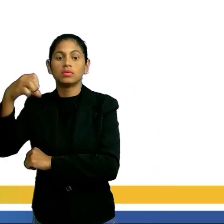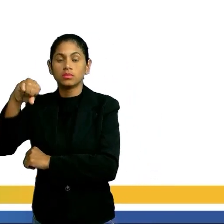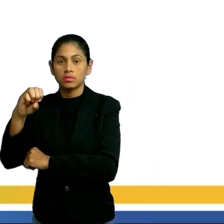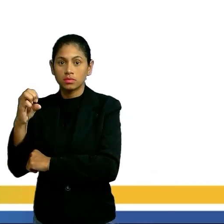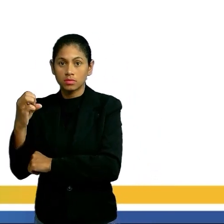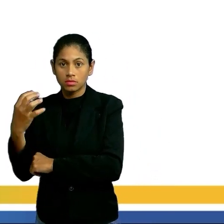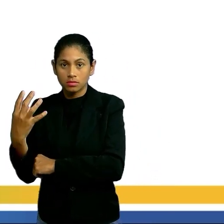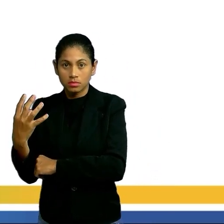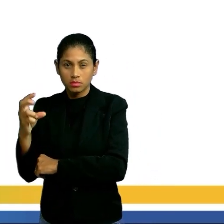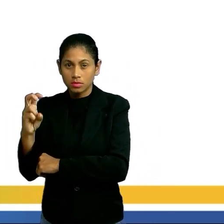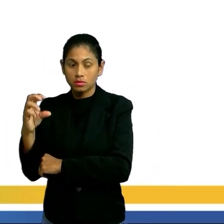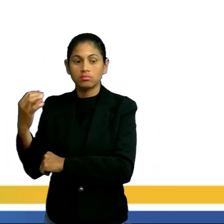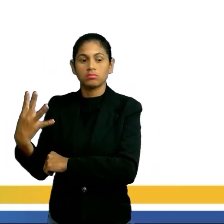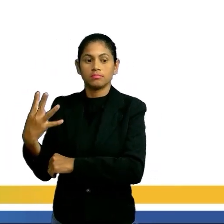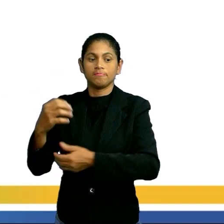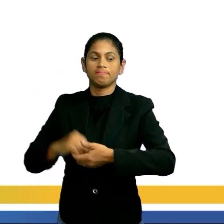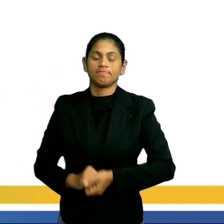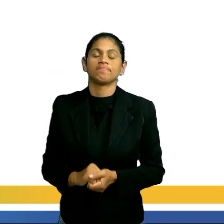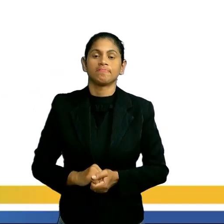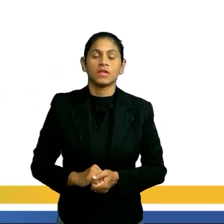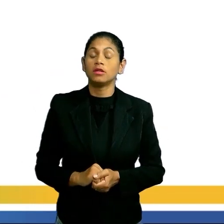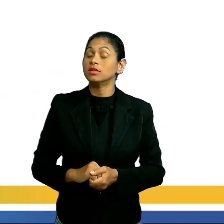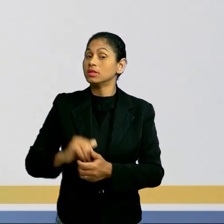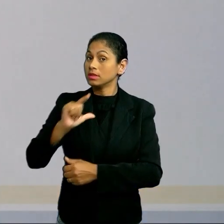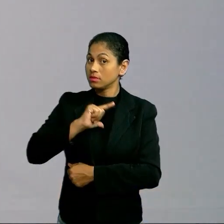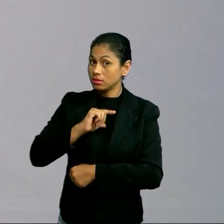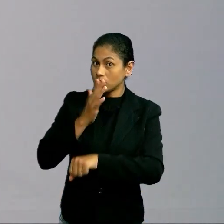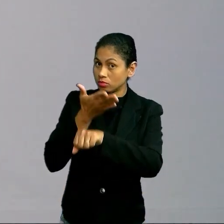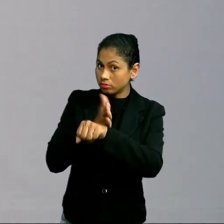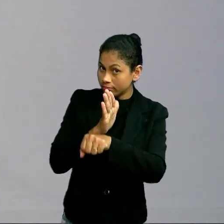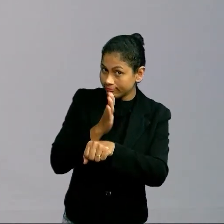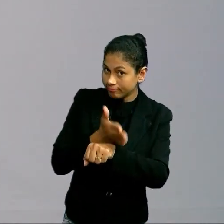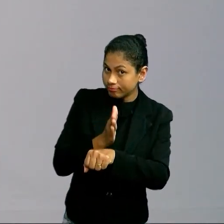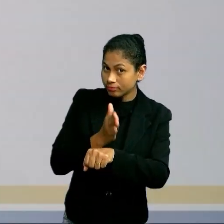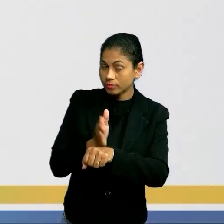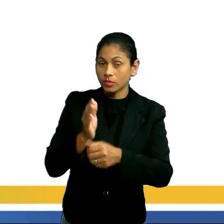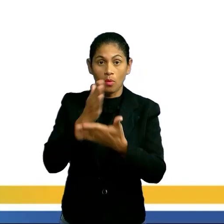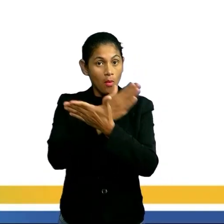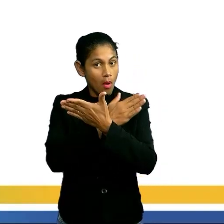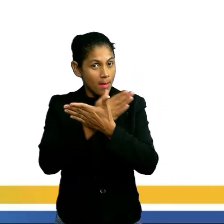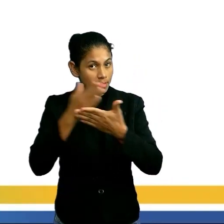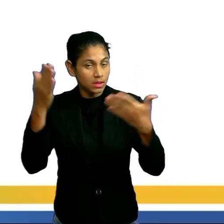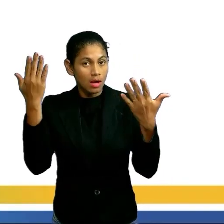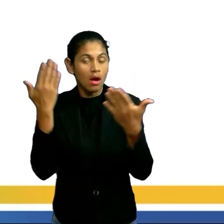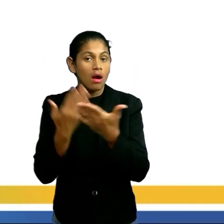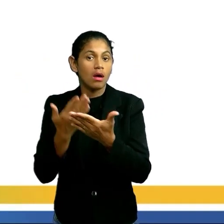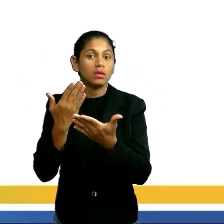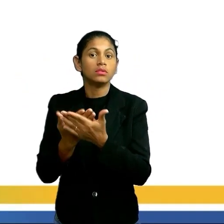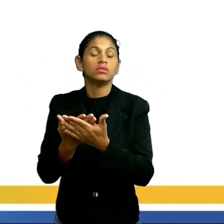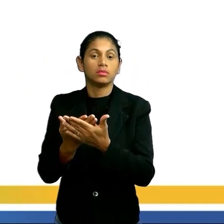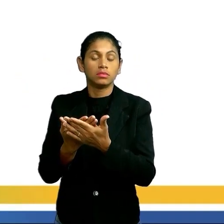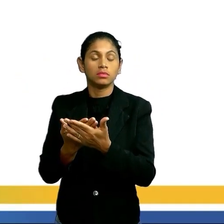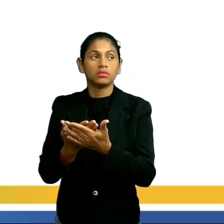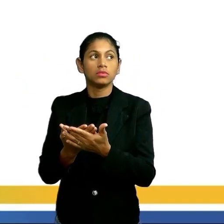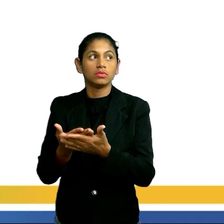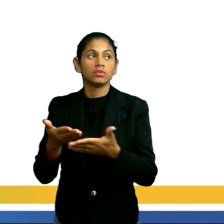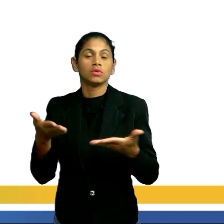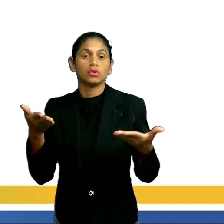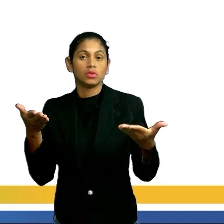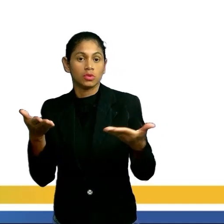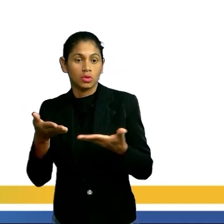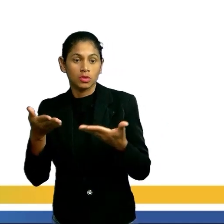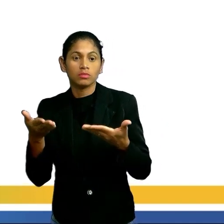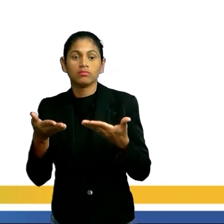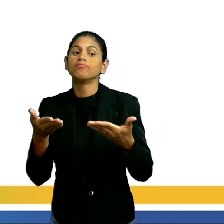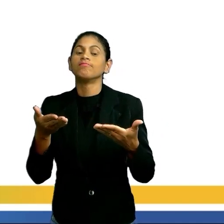vocês arrebentarem lá no dia do Enem. Então vamos lá, começar a nossa aula. Na aula de hoje nós vamos começar